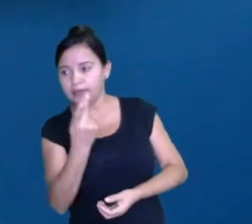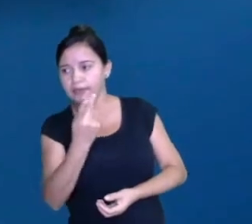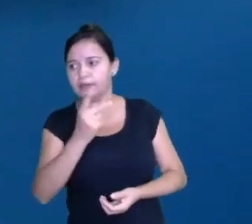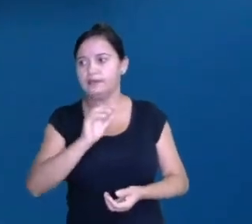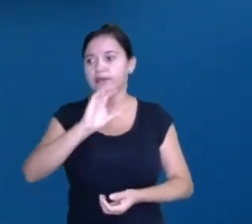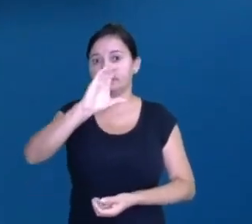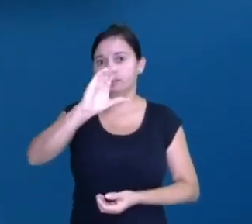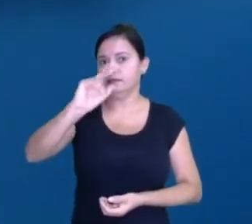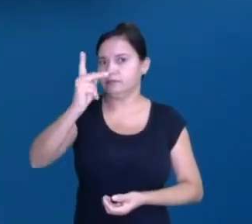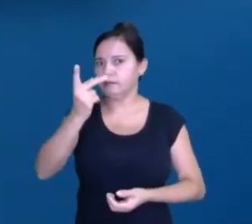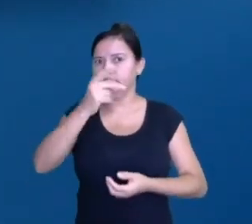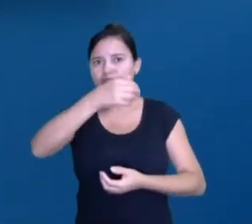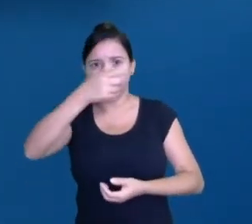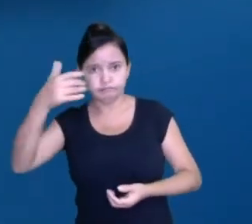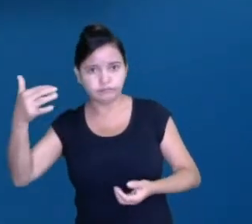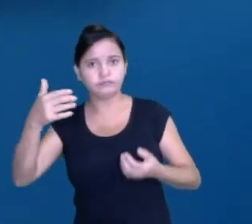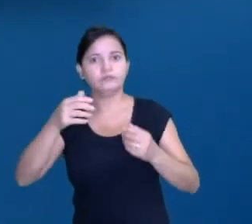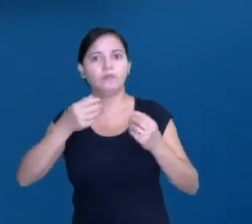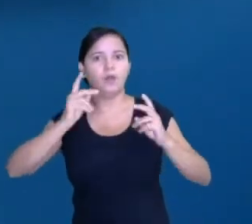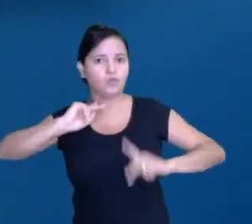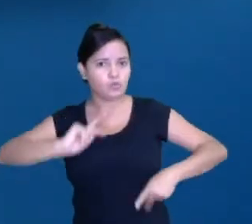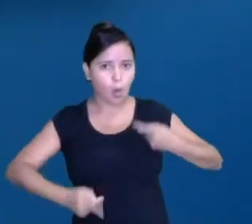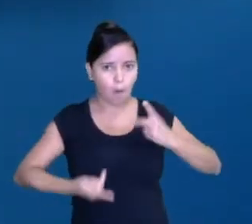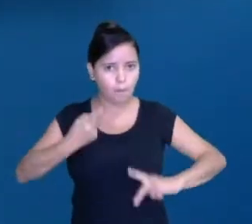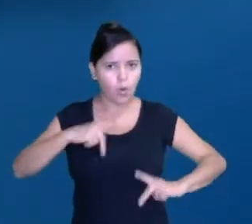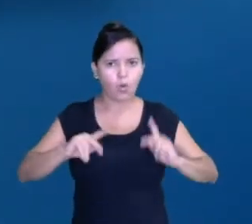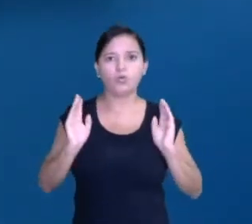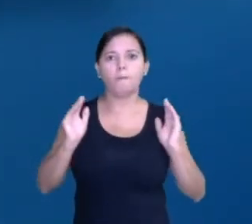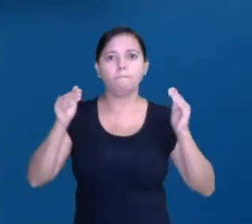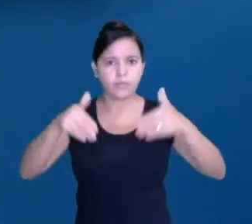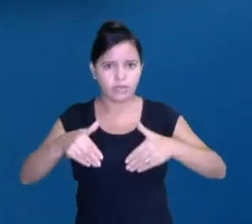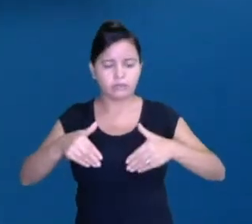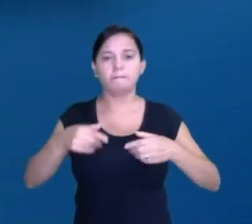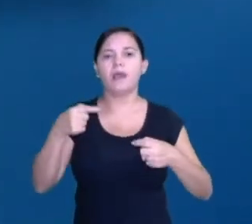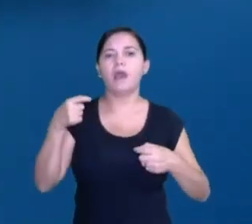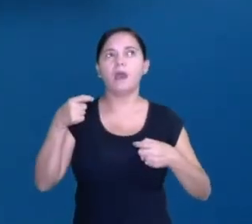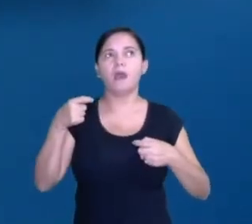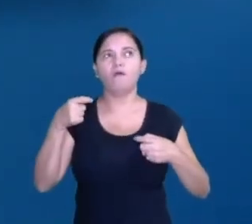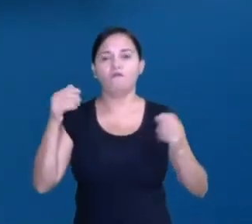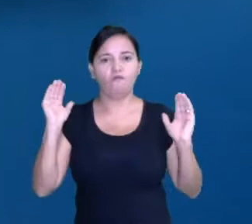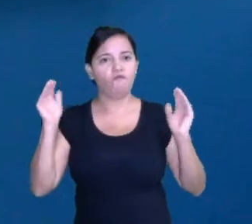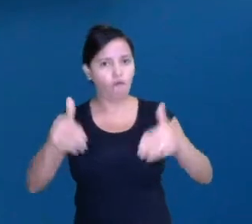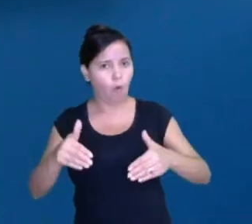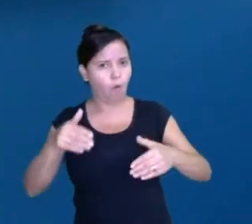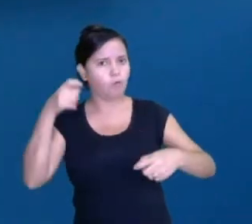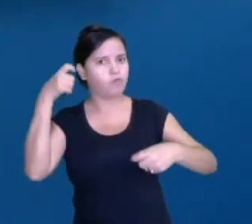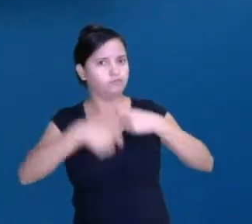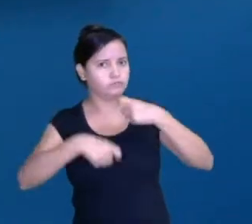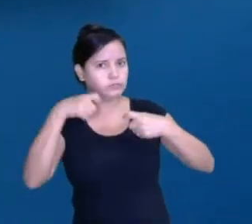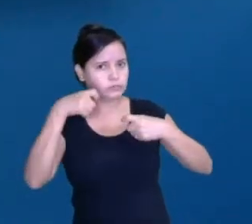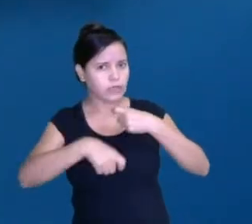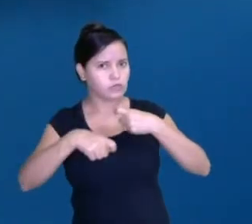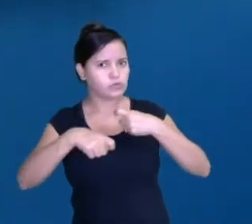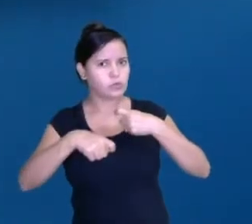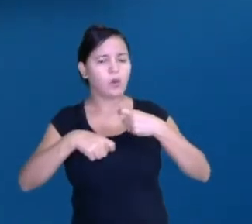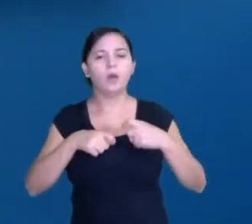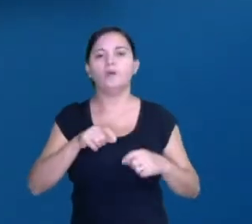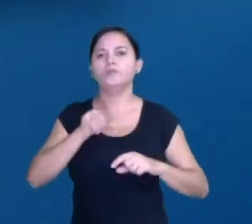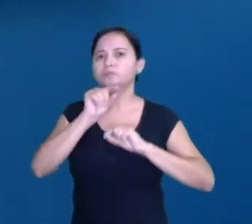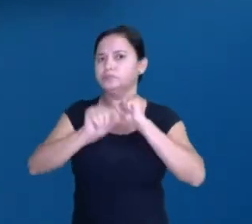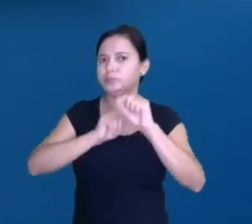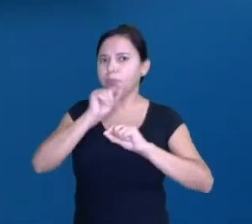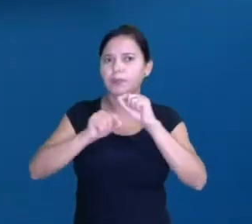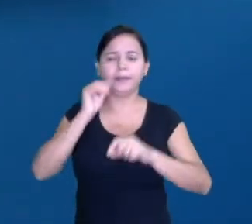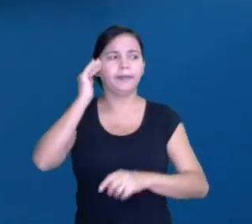dar muito mais ênfase a quem? Aos hormônios sexuais. Principalmente quando a gente fala nessa percepção da